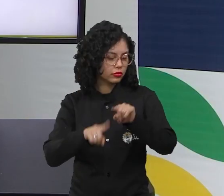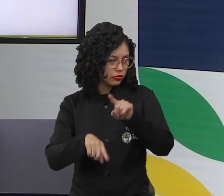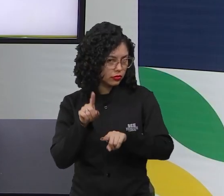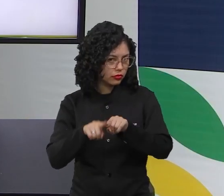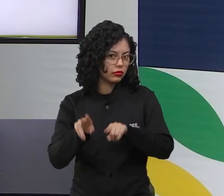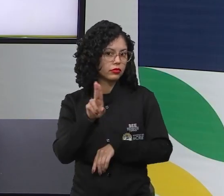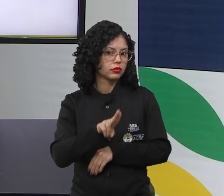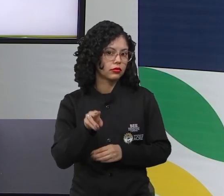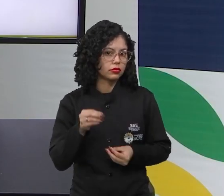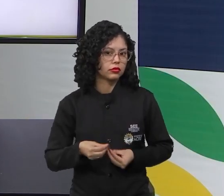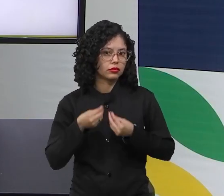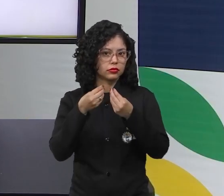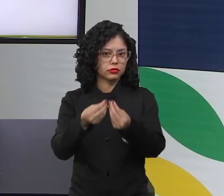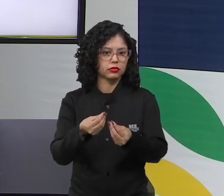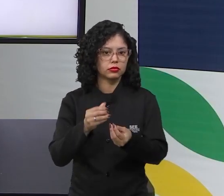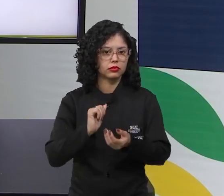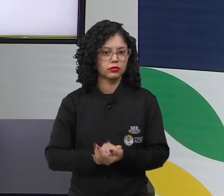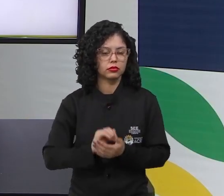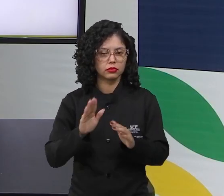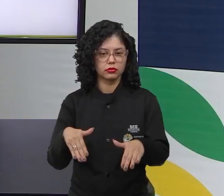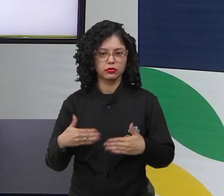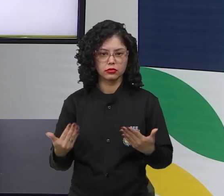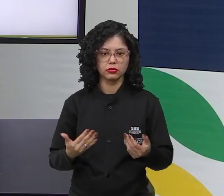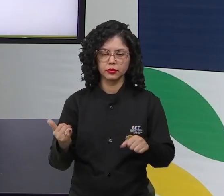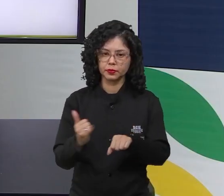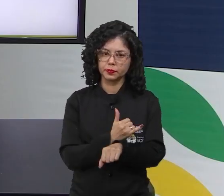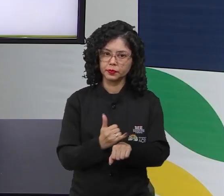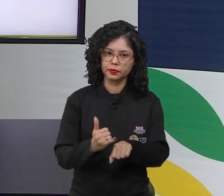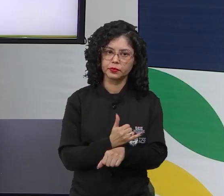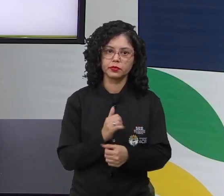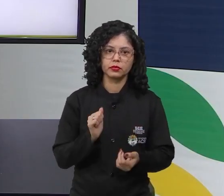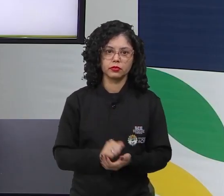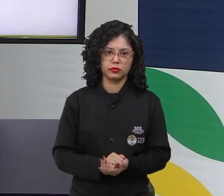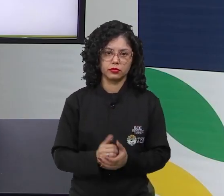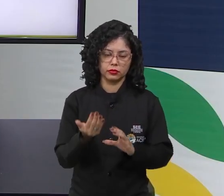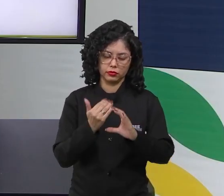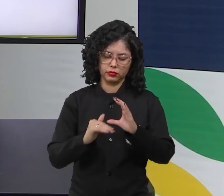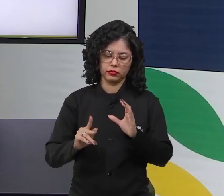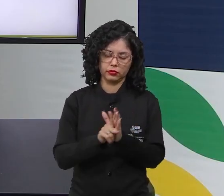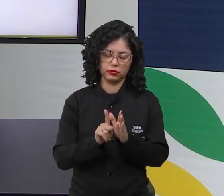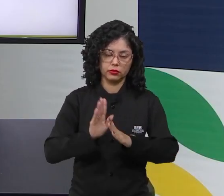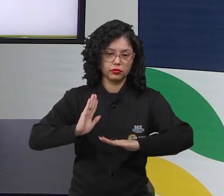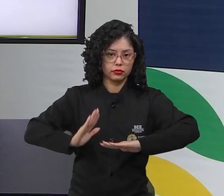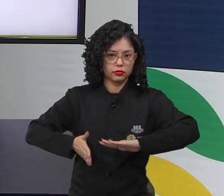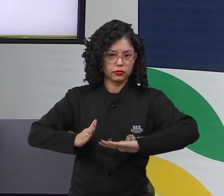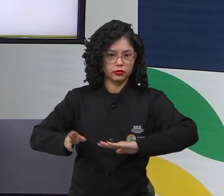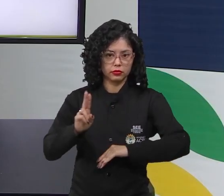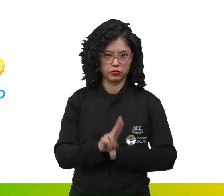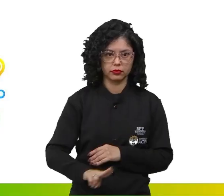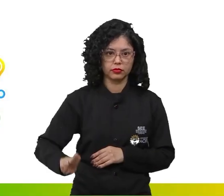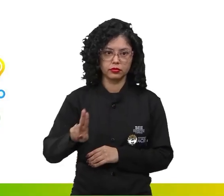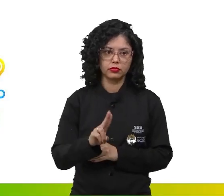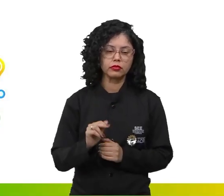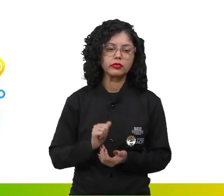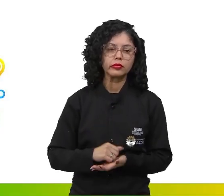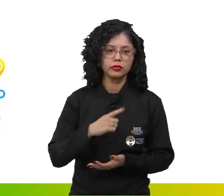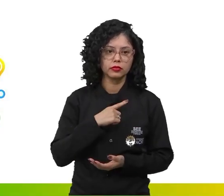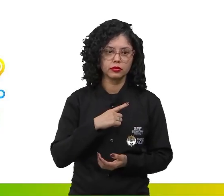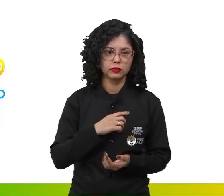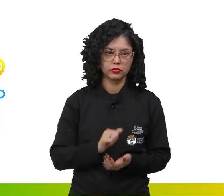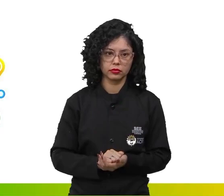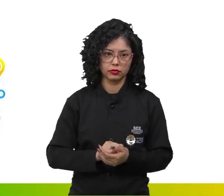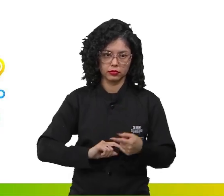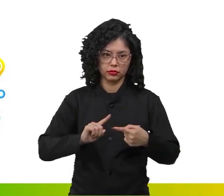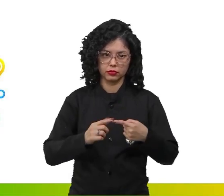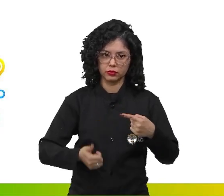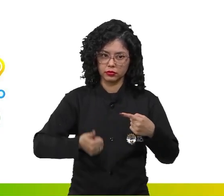está sendo disponibilizado. Então, quais estratégias as publicidades contemporâneas utilizam? Olha aí que nós temos. Nós temos